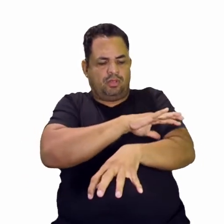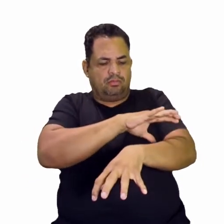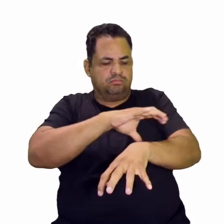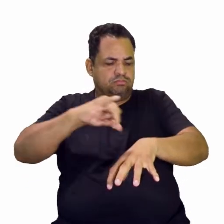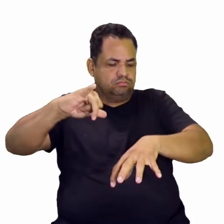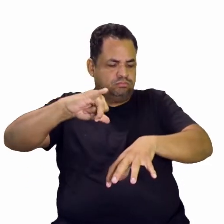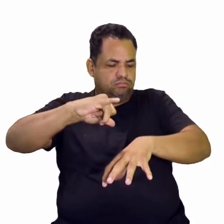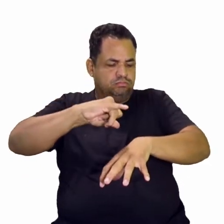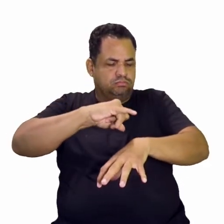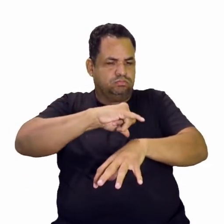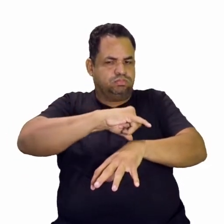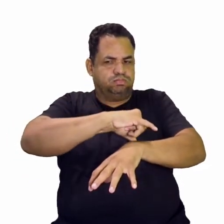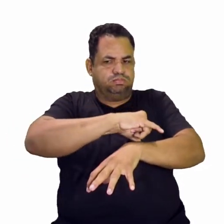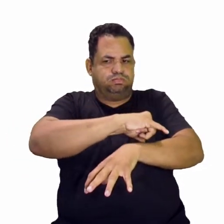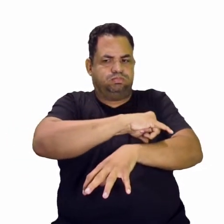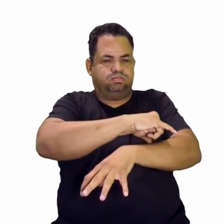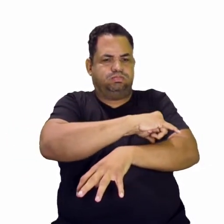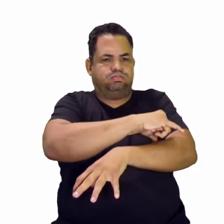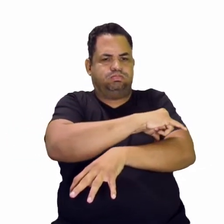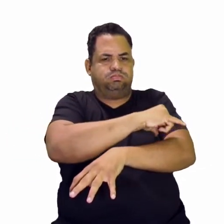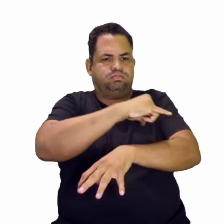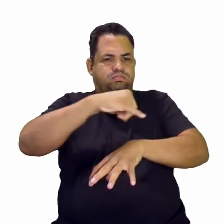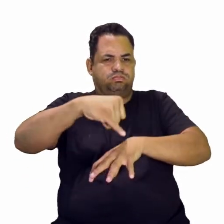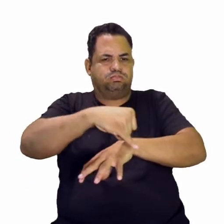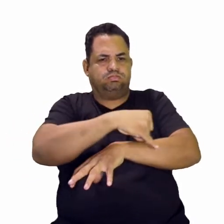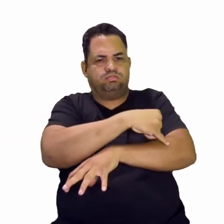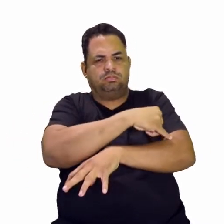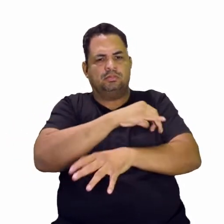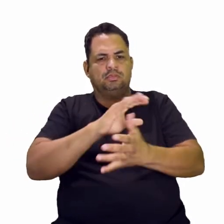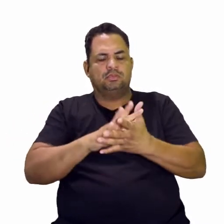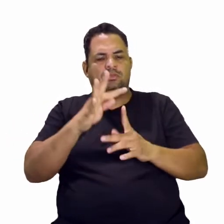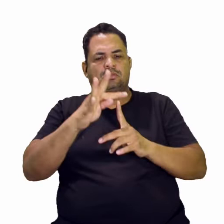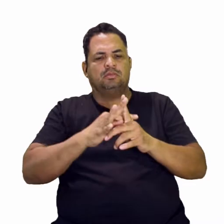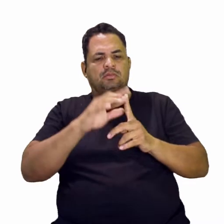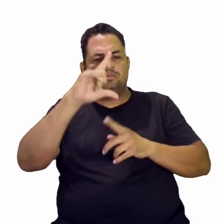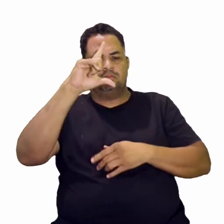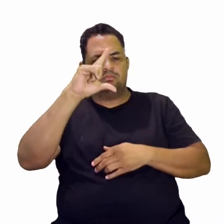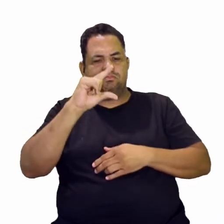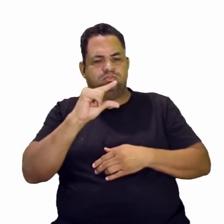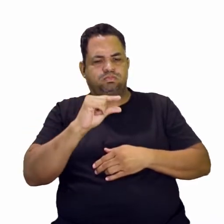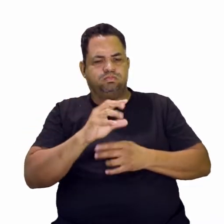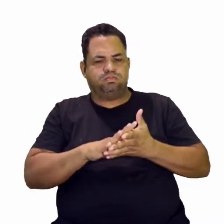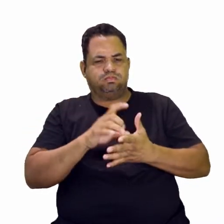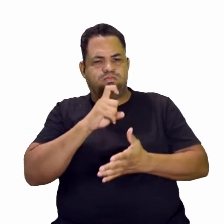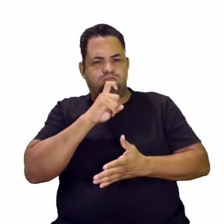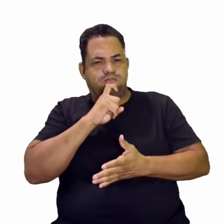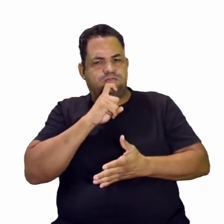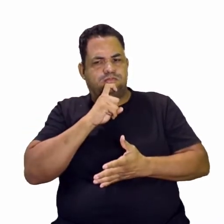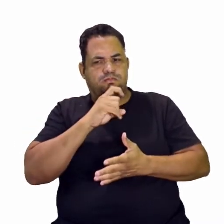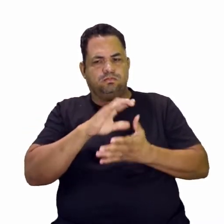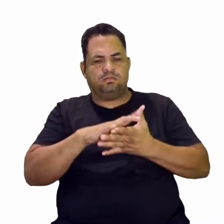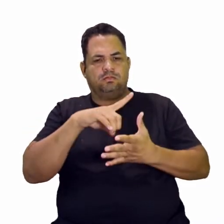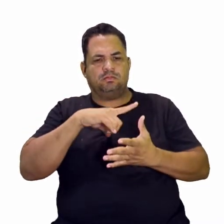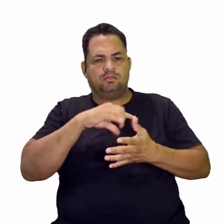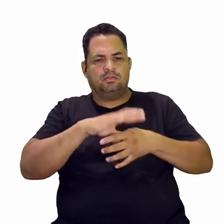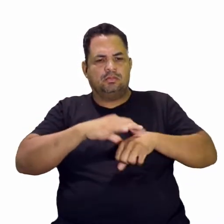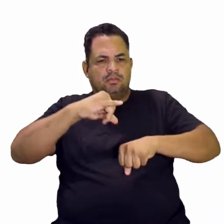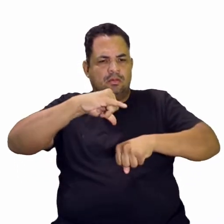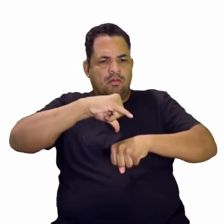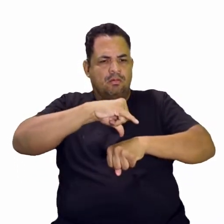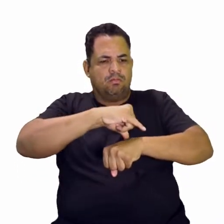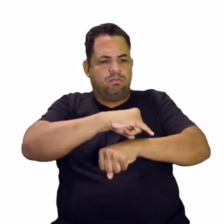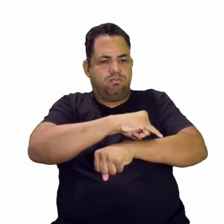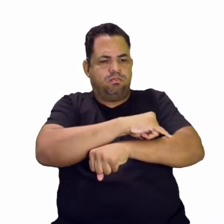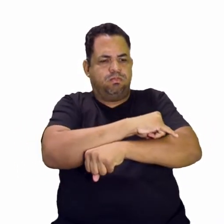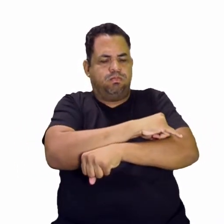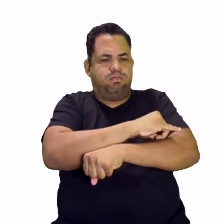nossos ursos polares, esses animais que vivem nessas temperaturas muito baixas, tá? Eles têm uma espessa camada